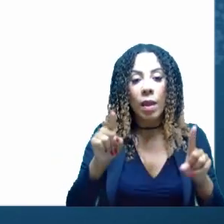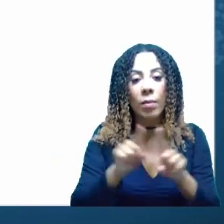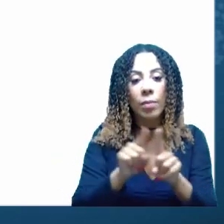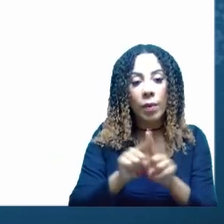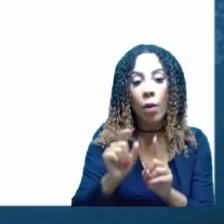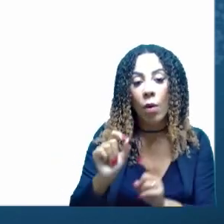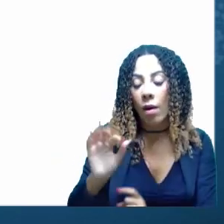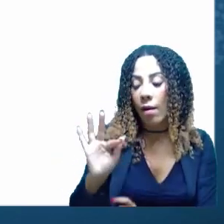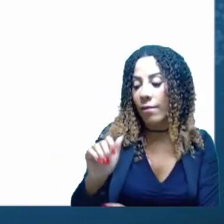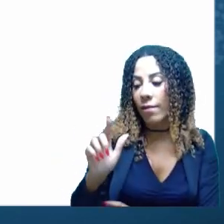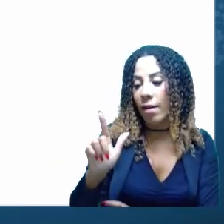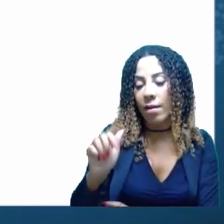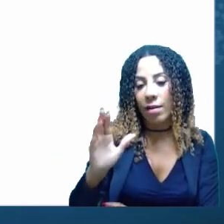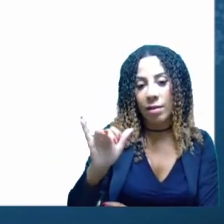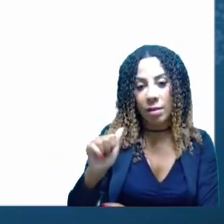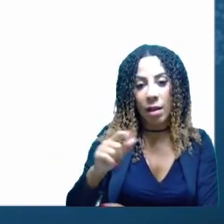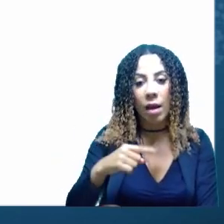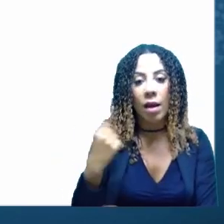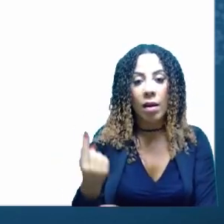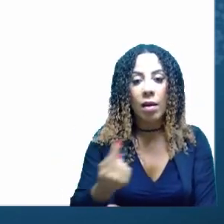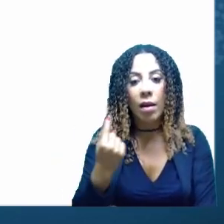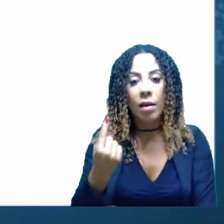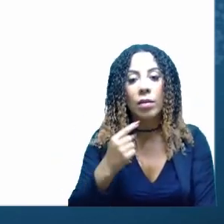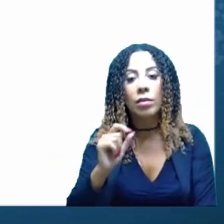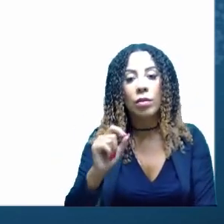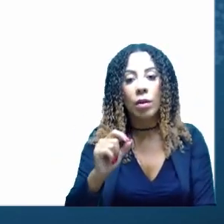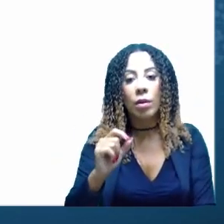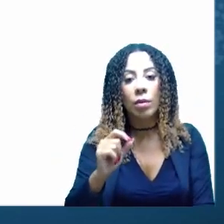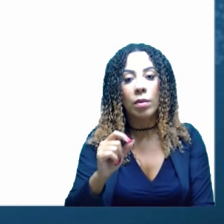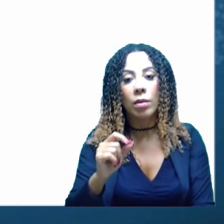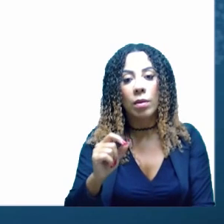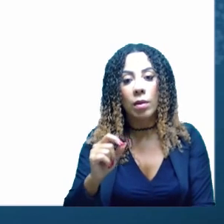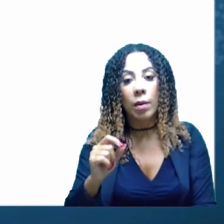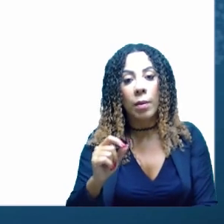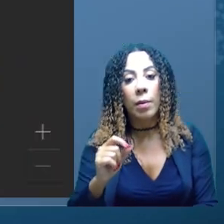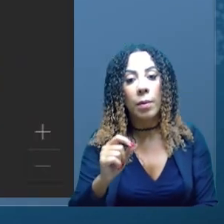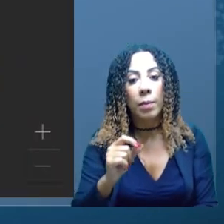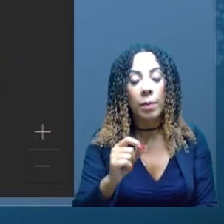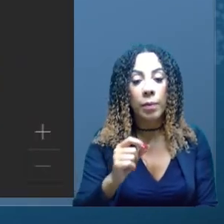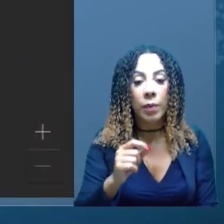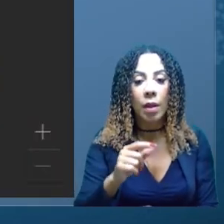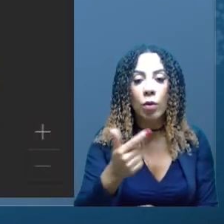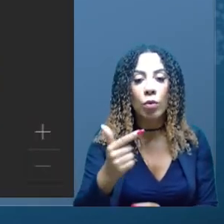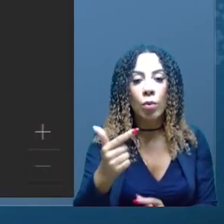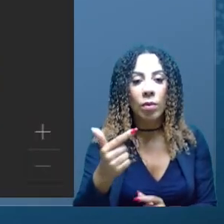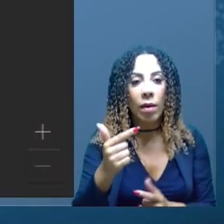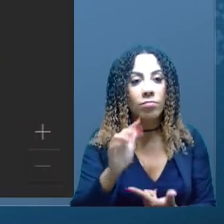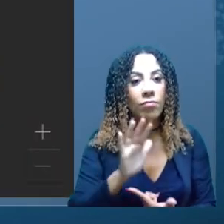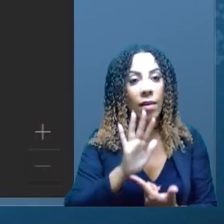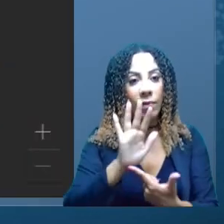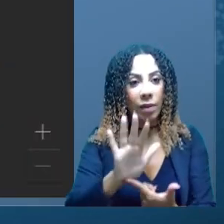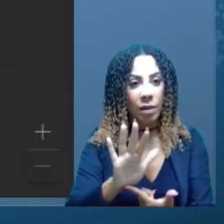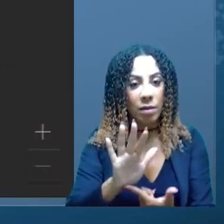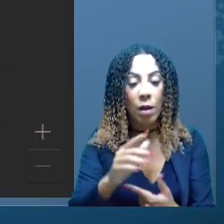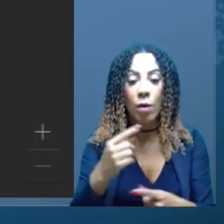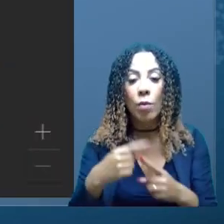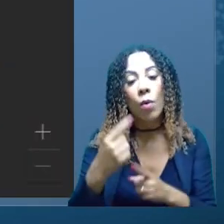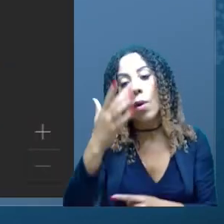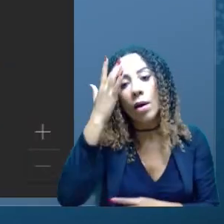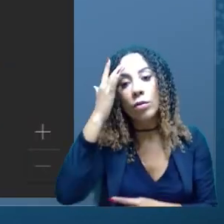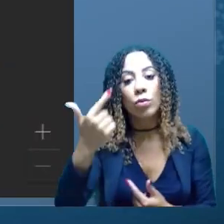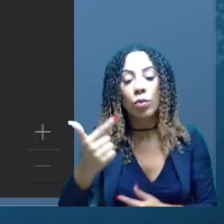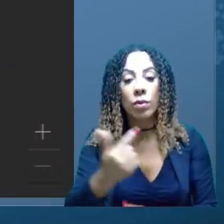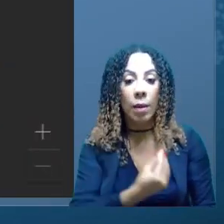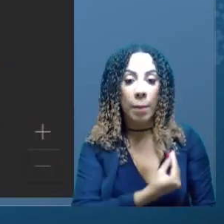lógica, na qual nós temos essa falta de evidências e achamos que não há evidências, porque elas não estão presentes no momento em que